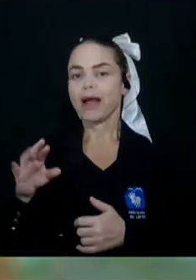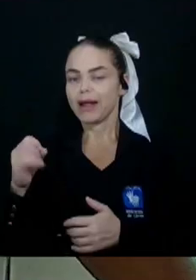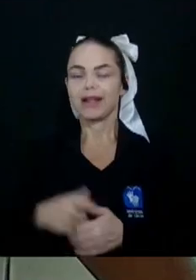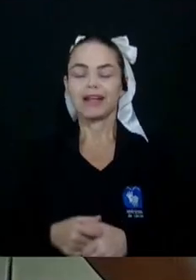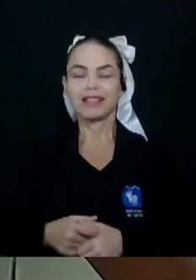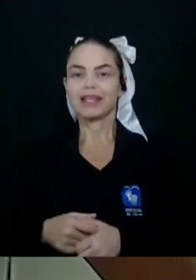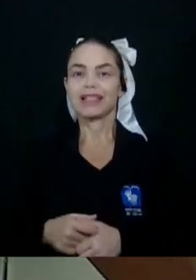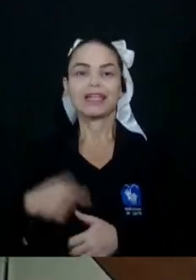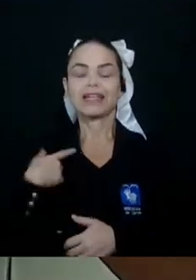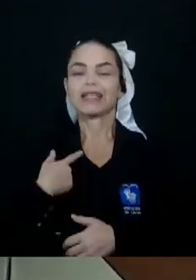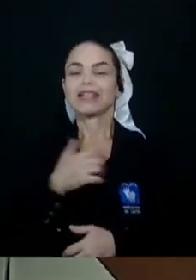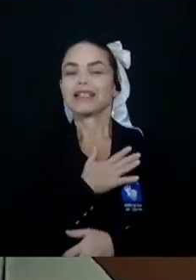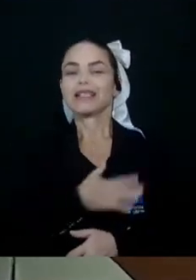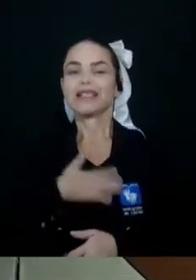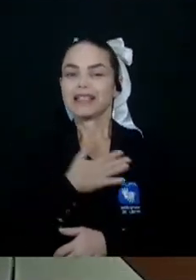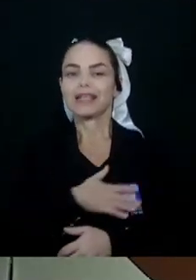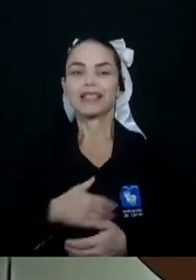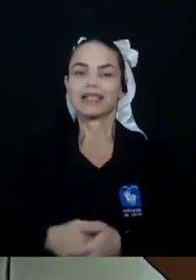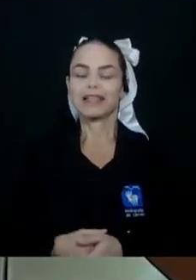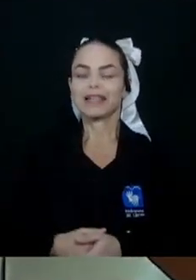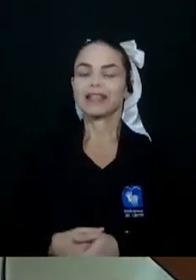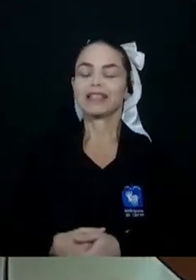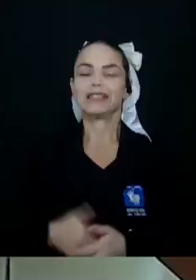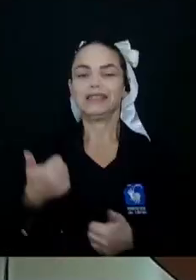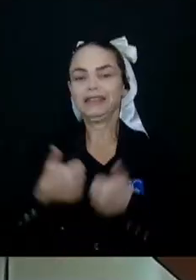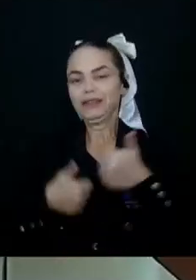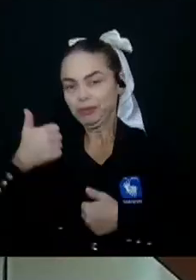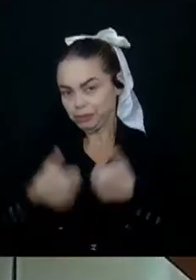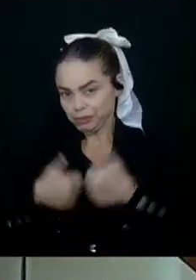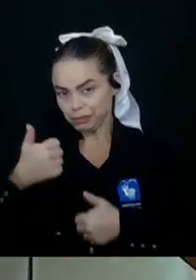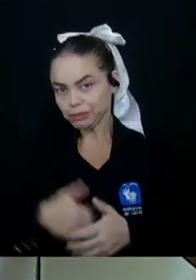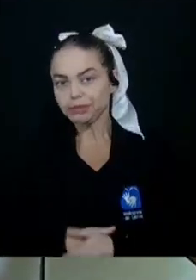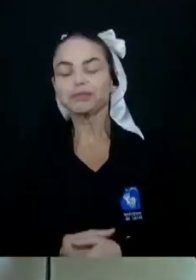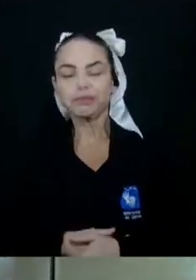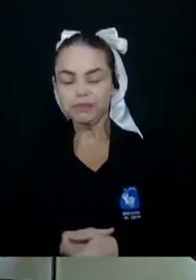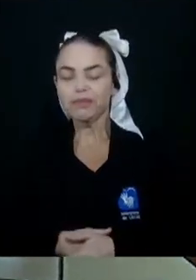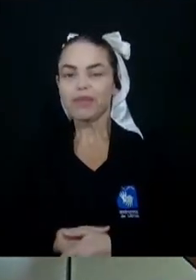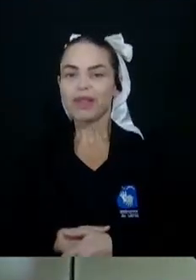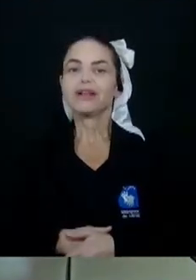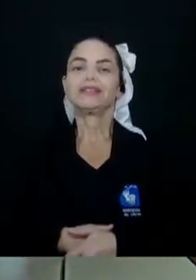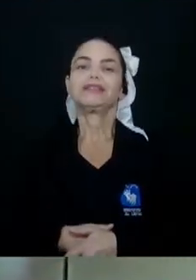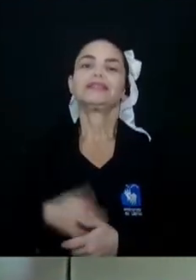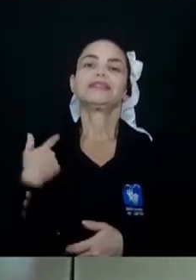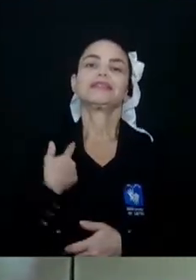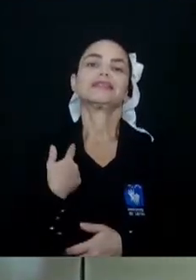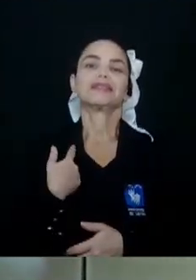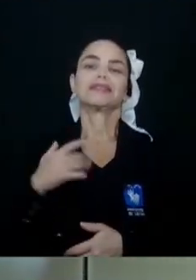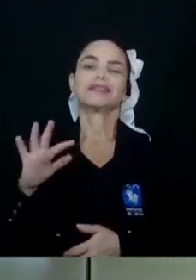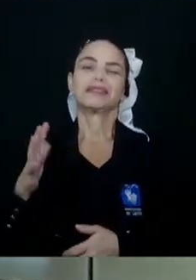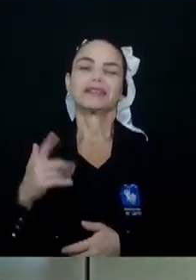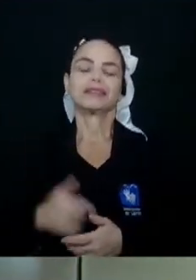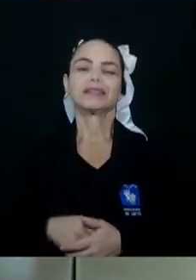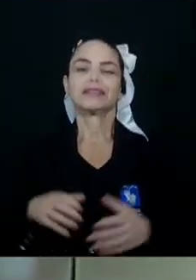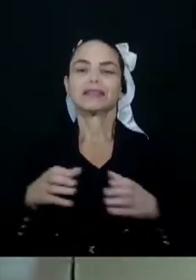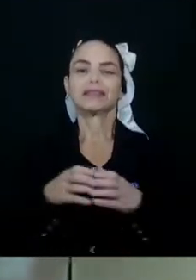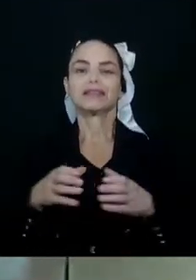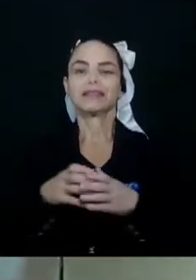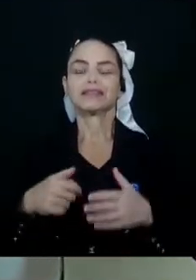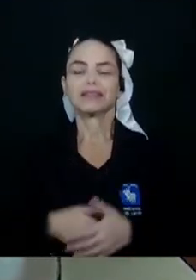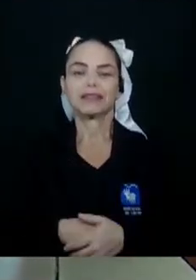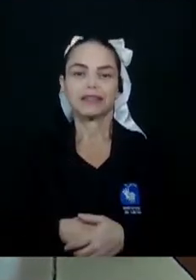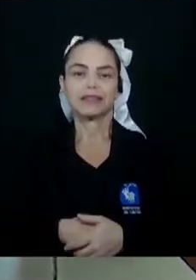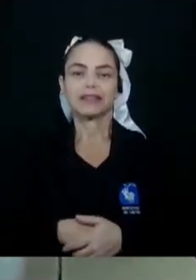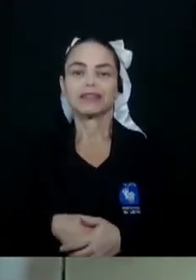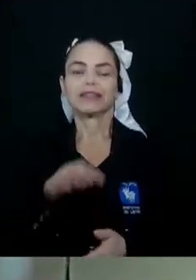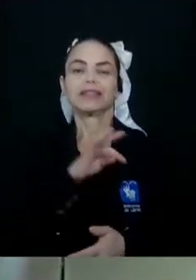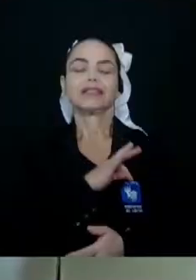meu pai foi jogador, né? Jogou alguns times de média prateleira no futebol brasileiro.